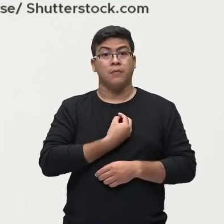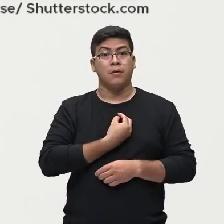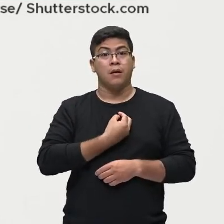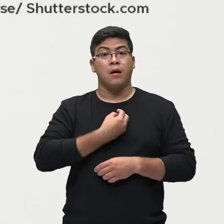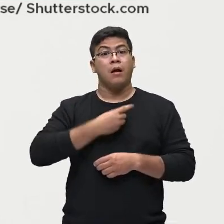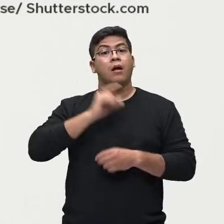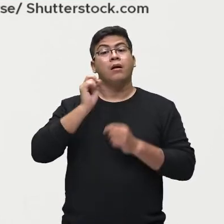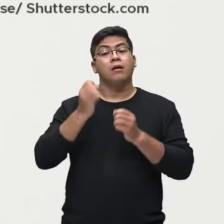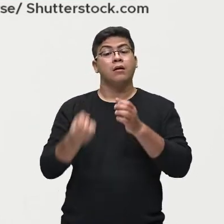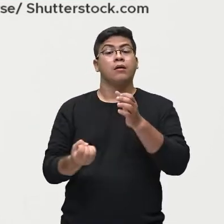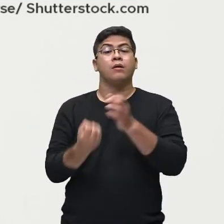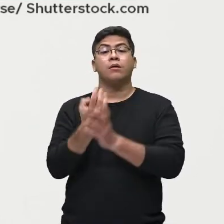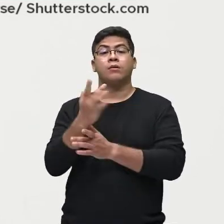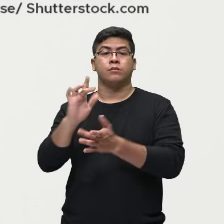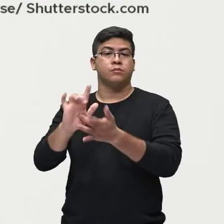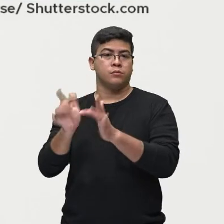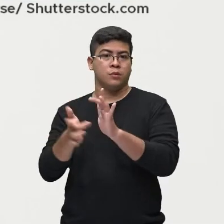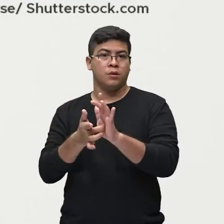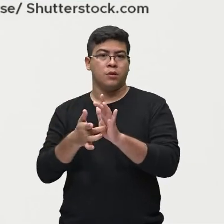que Jesus é a